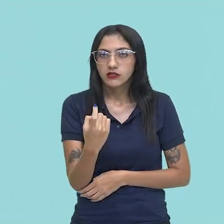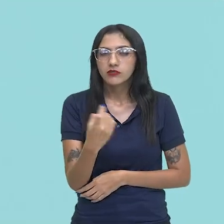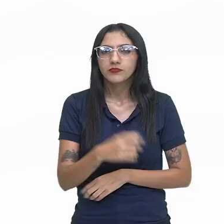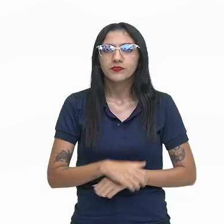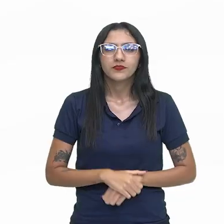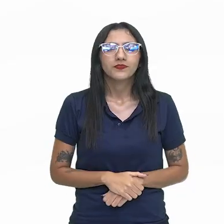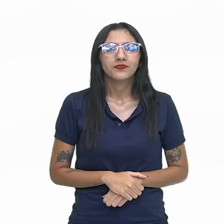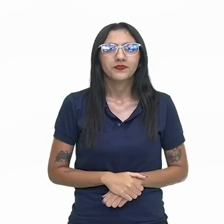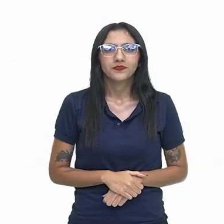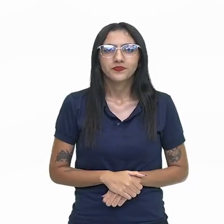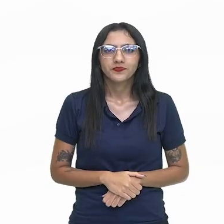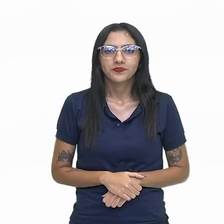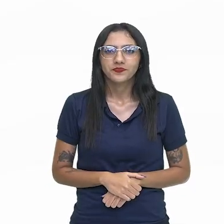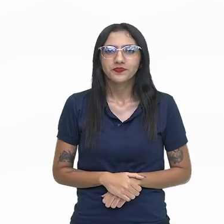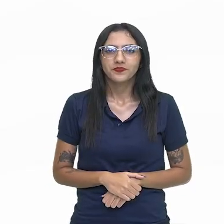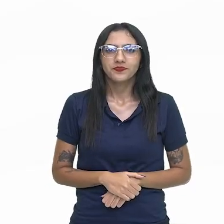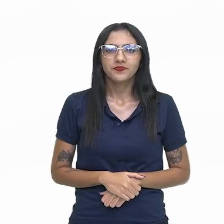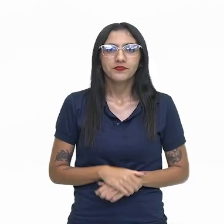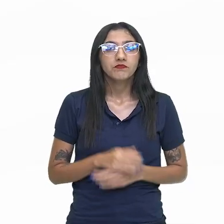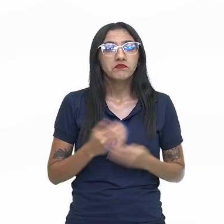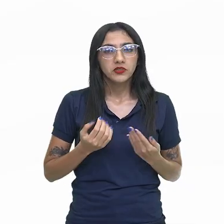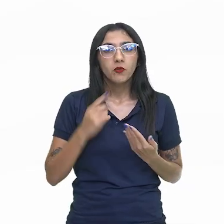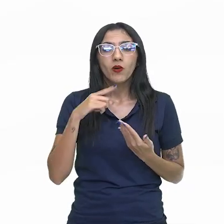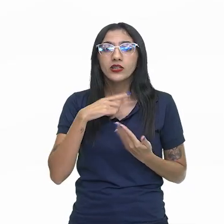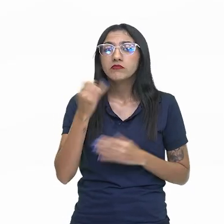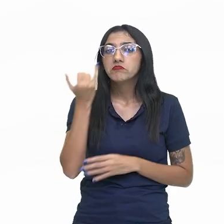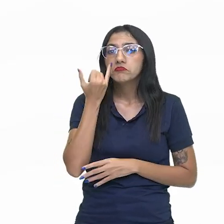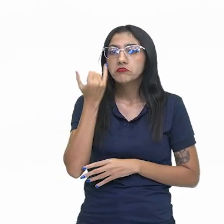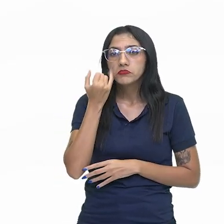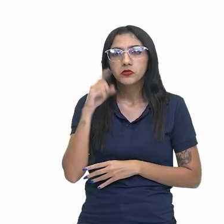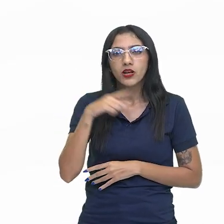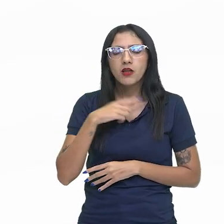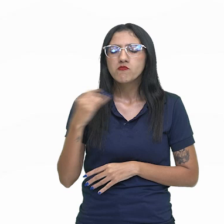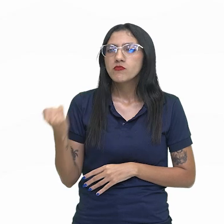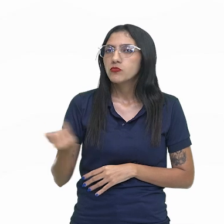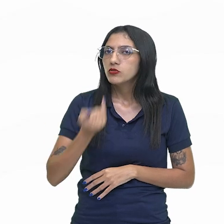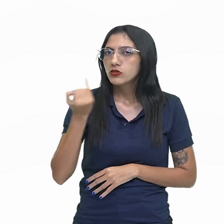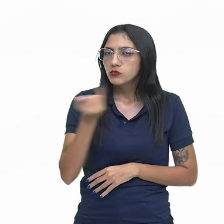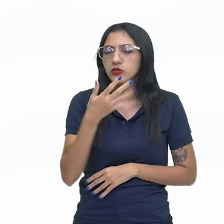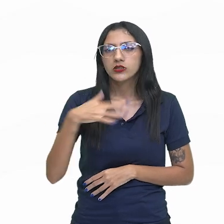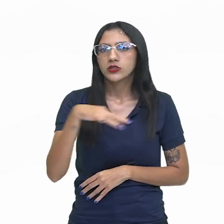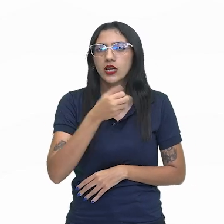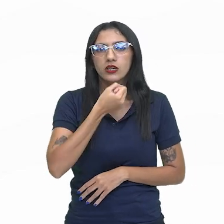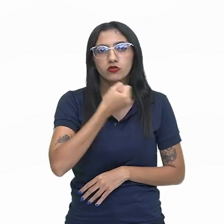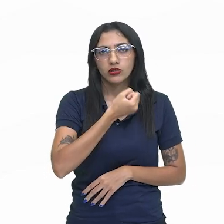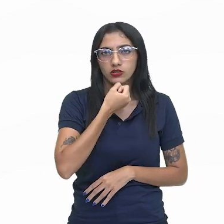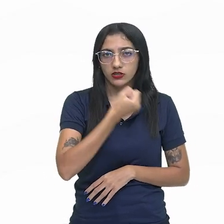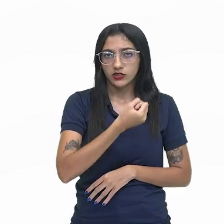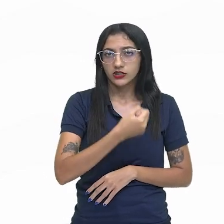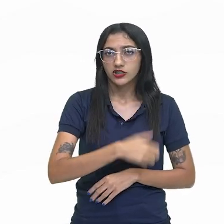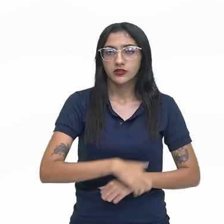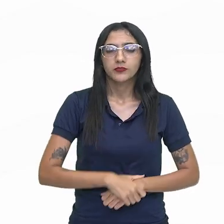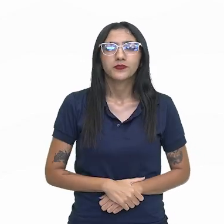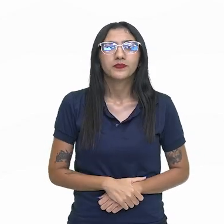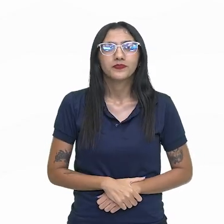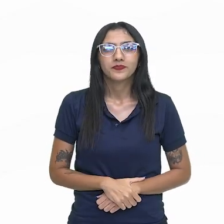Então, a notícia é considerada a matéria-prima do jornalismo.